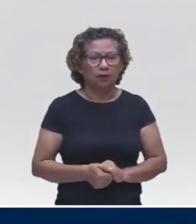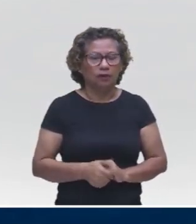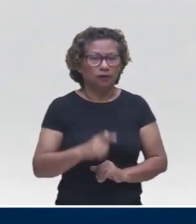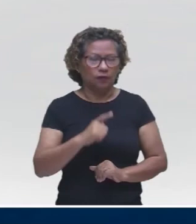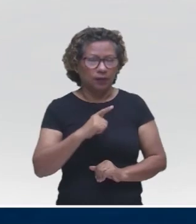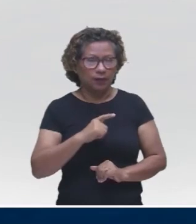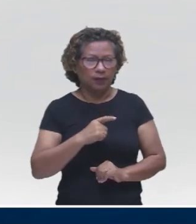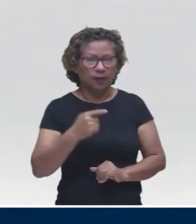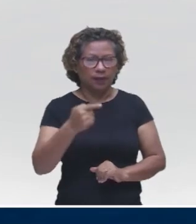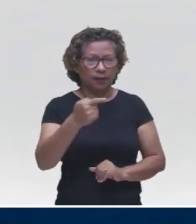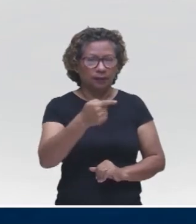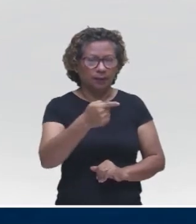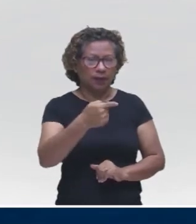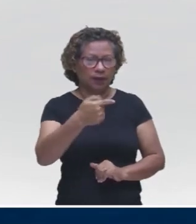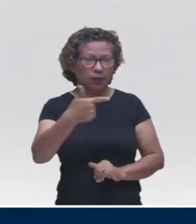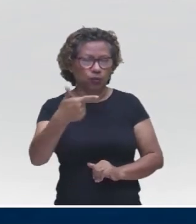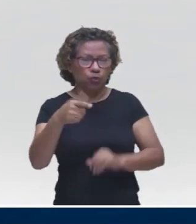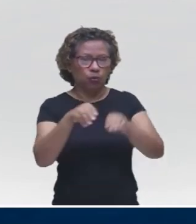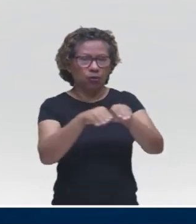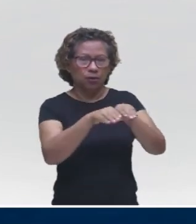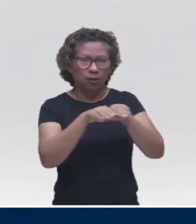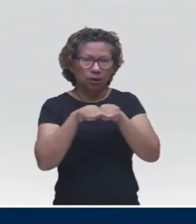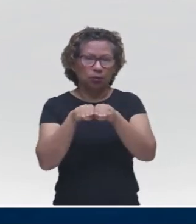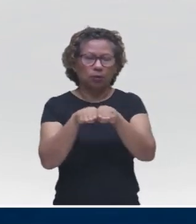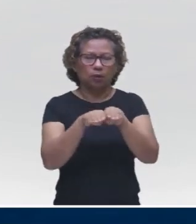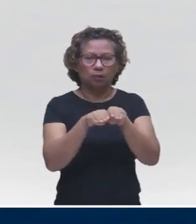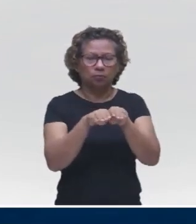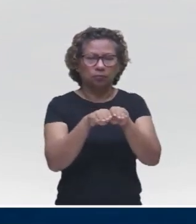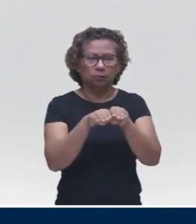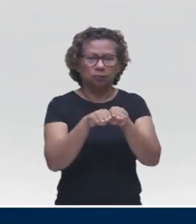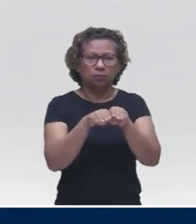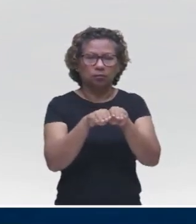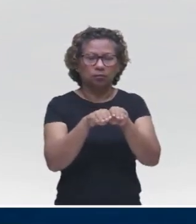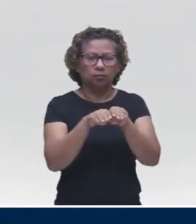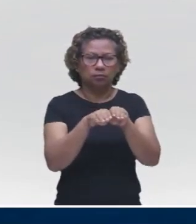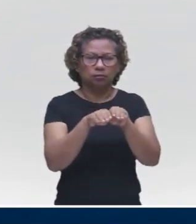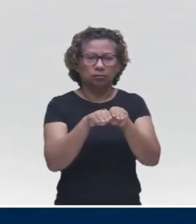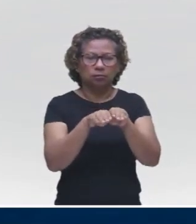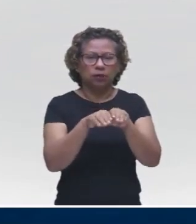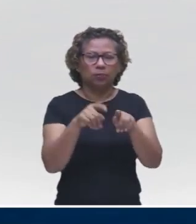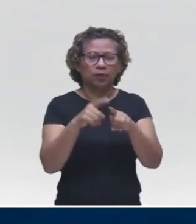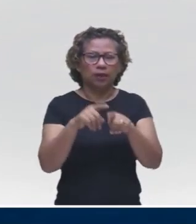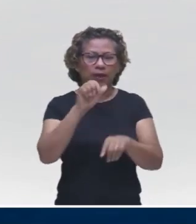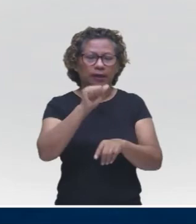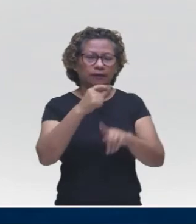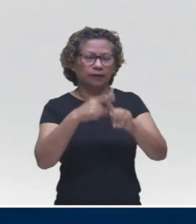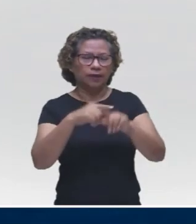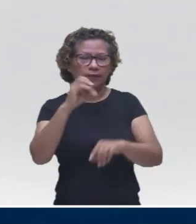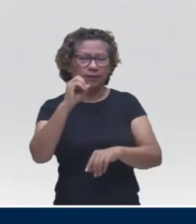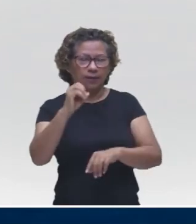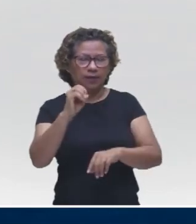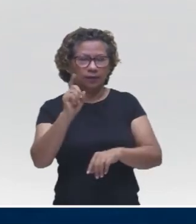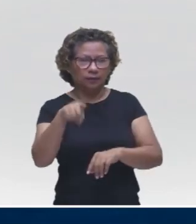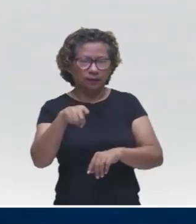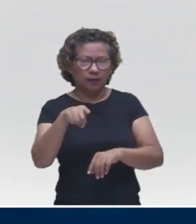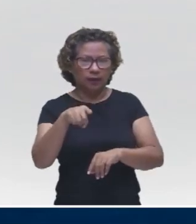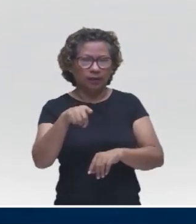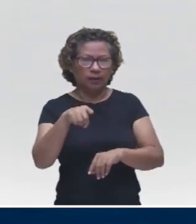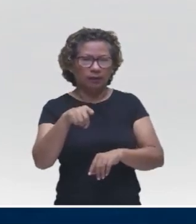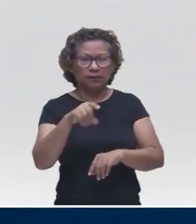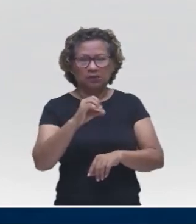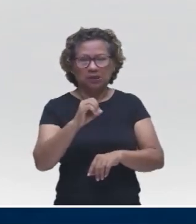2. Isso daqui some, porque a vezes 0 é 0. E sobrou quem? O b.